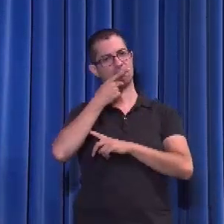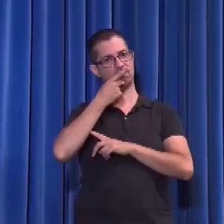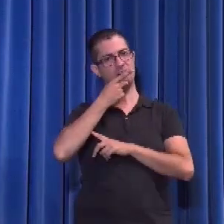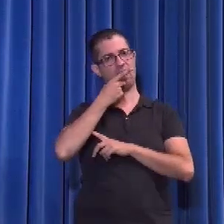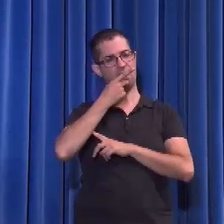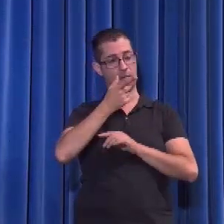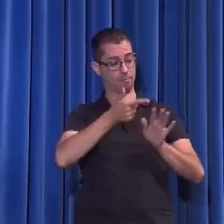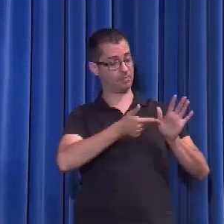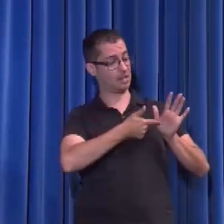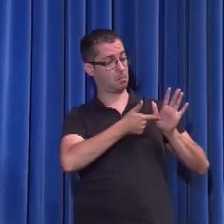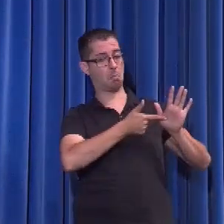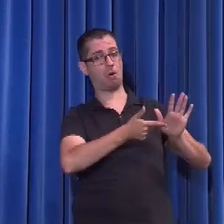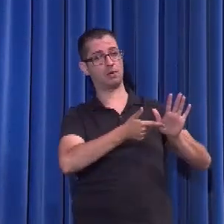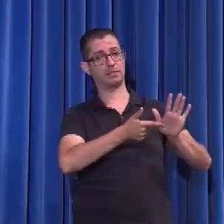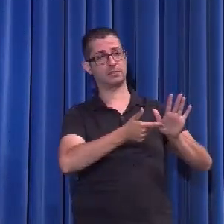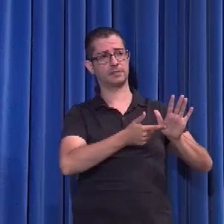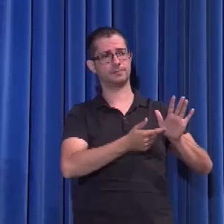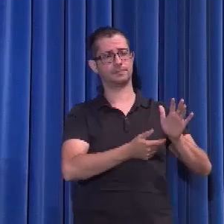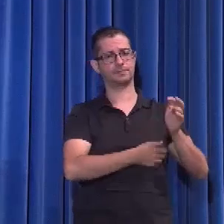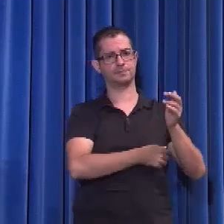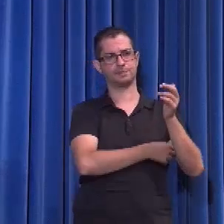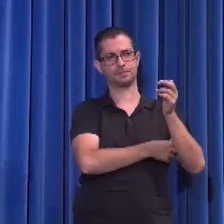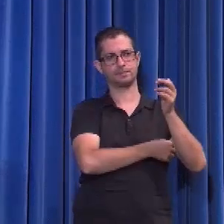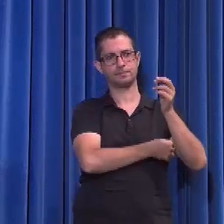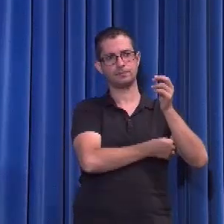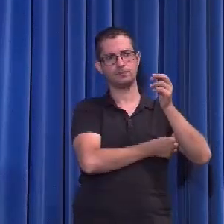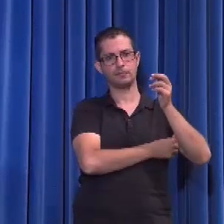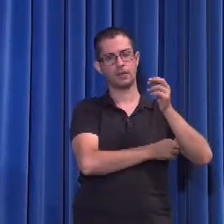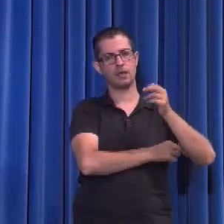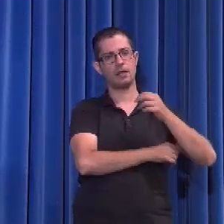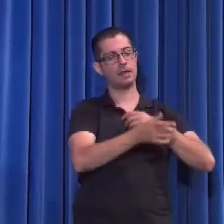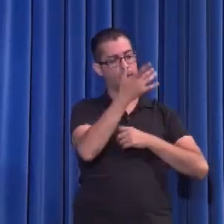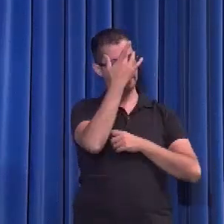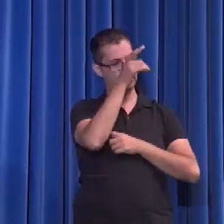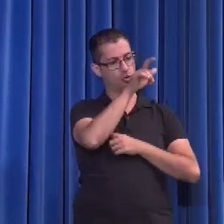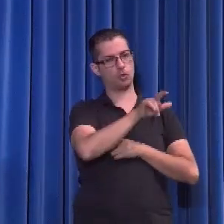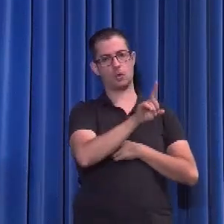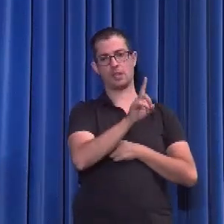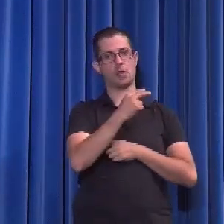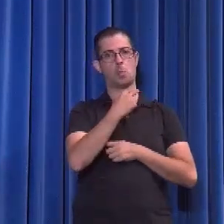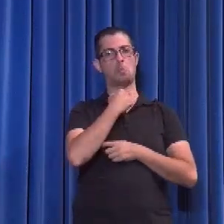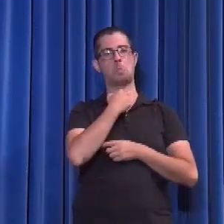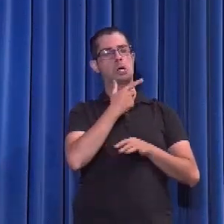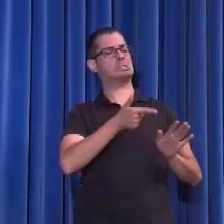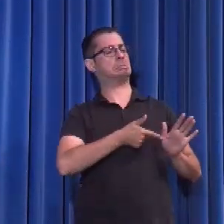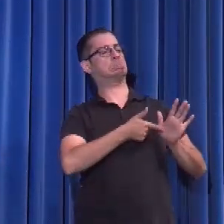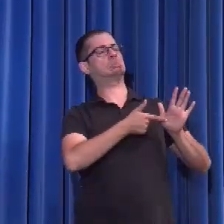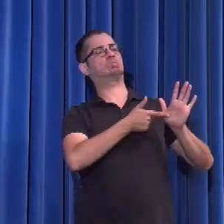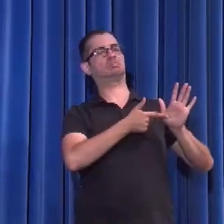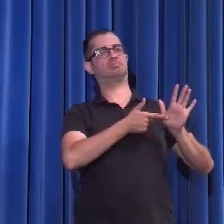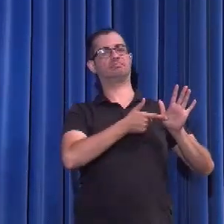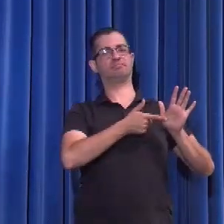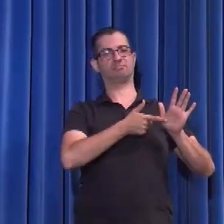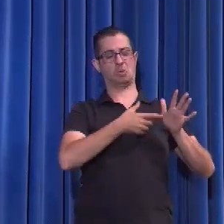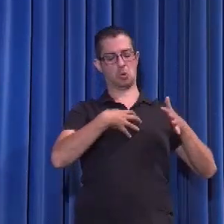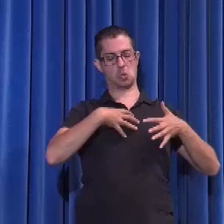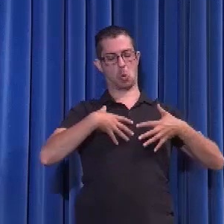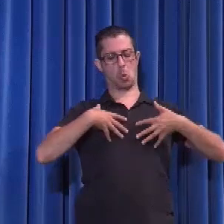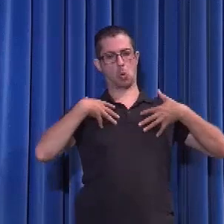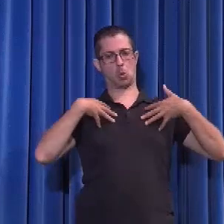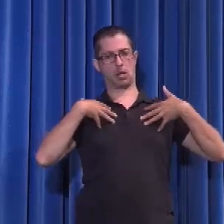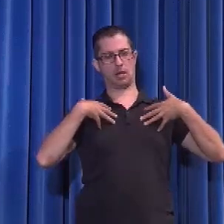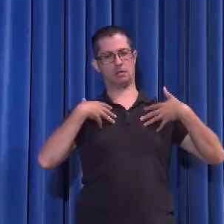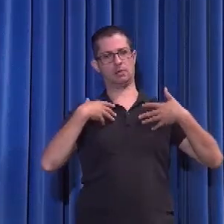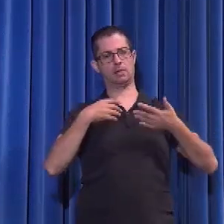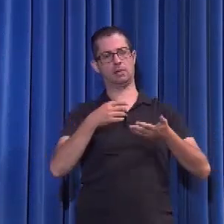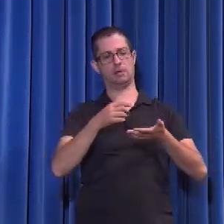Evidencia, melhor dizendo. Como algo que o homem não deve se gloriar. O texto de Jeremias, capítulo 17, versículos 5 e 6, por